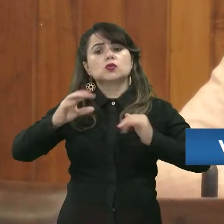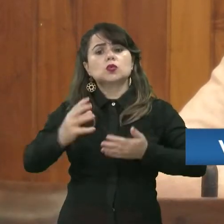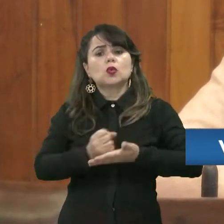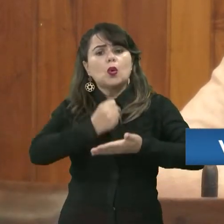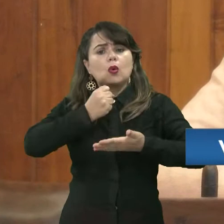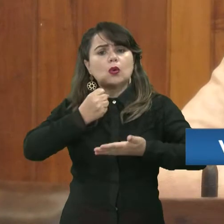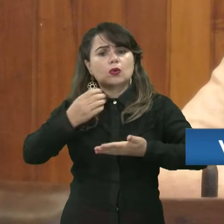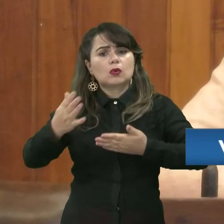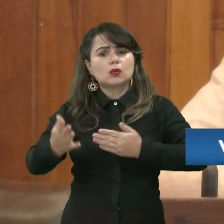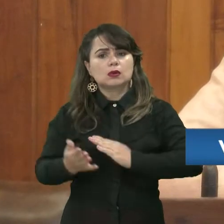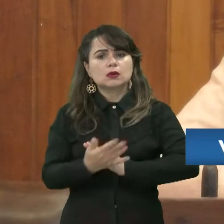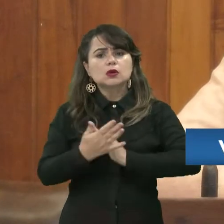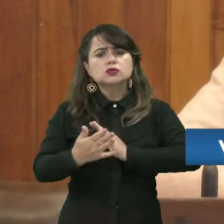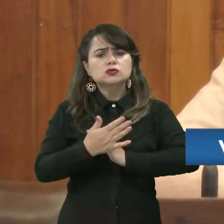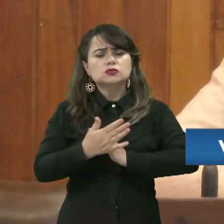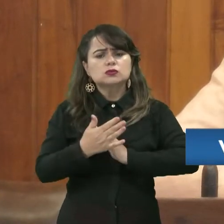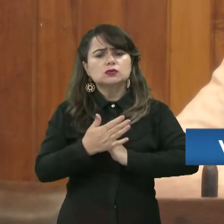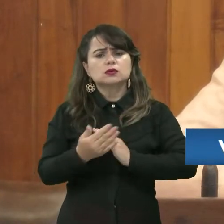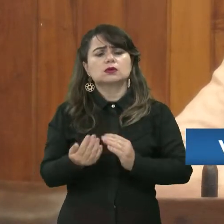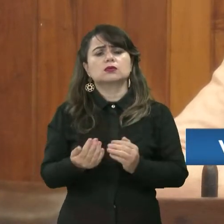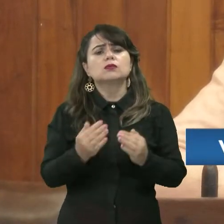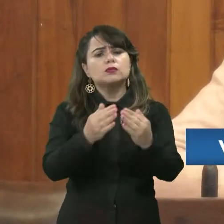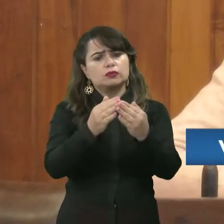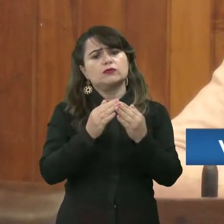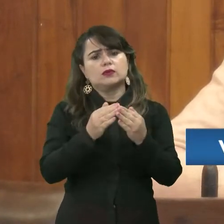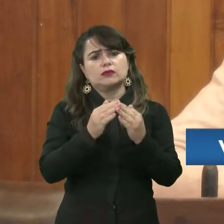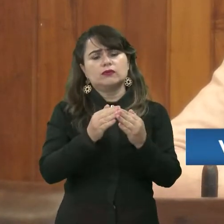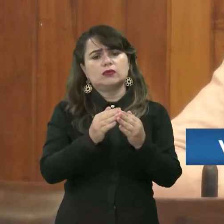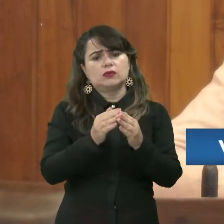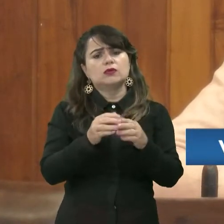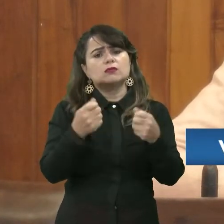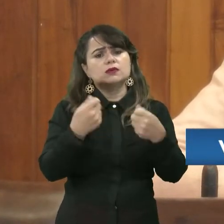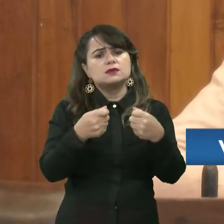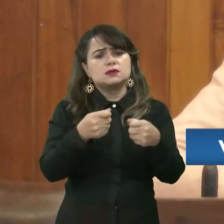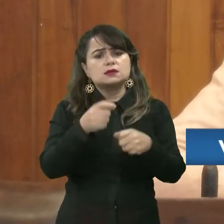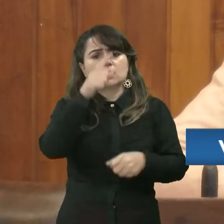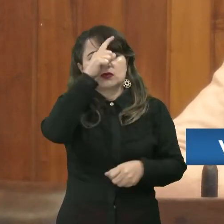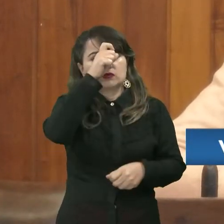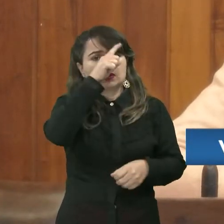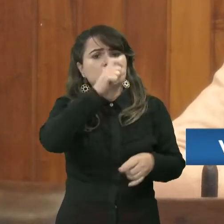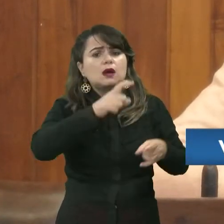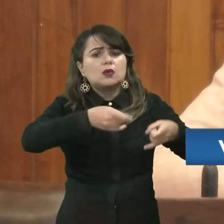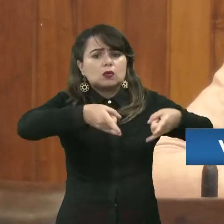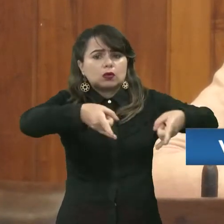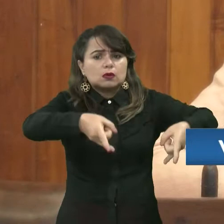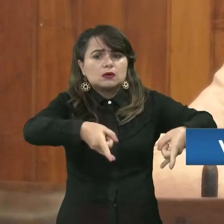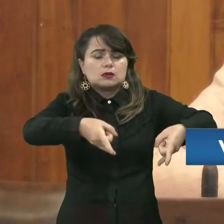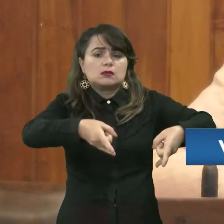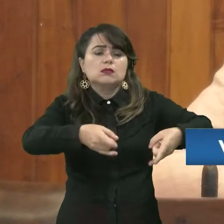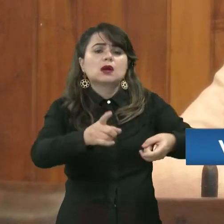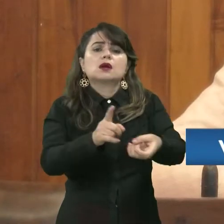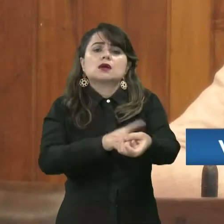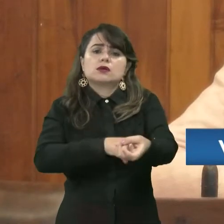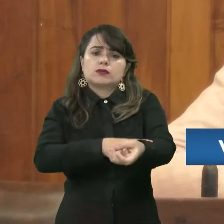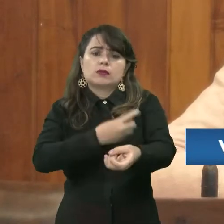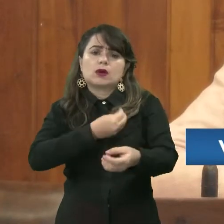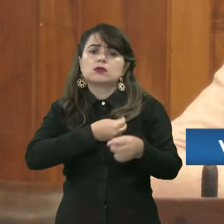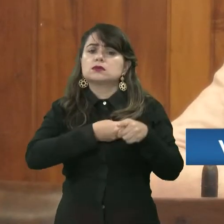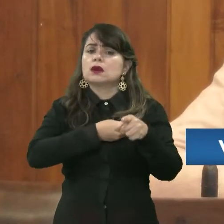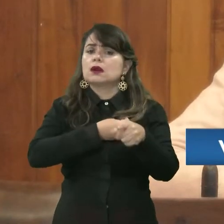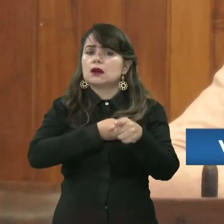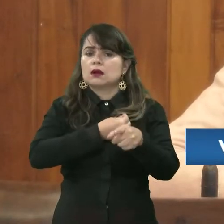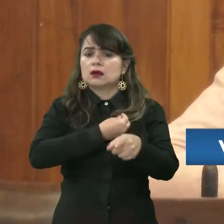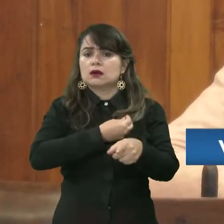vereadora, por gentileza, eu peço socorro em questão do leito. Meu irmão está lá e nós precisamos